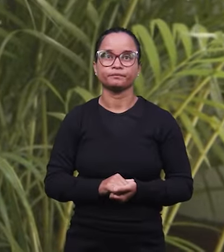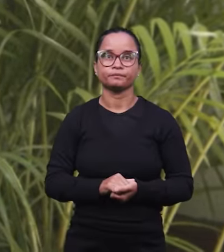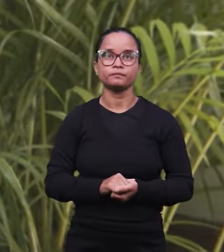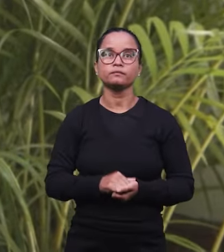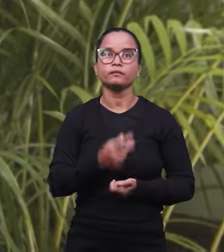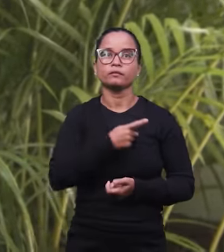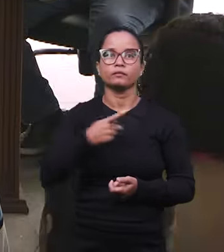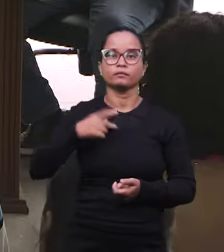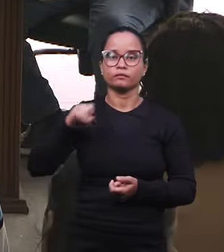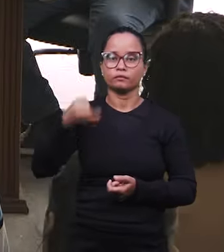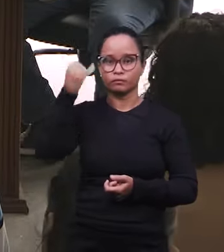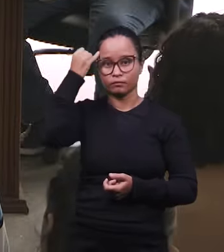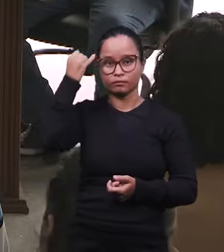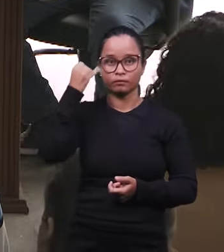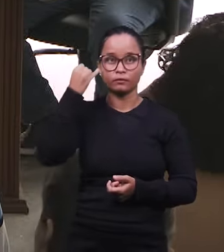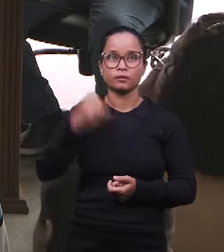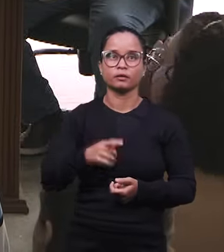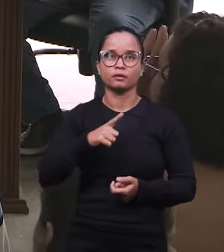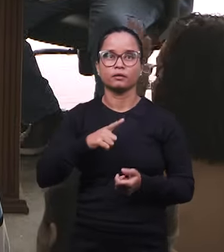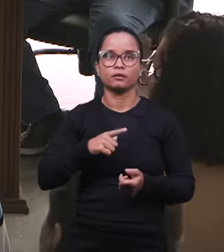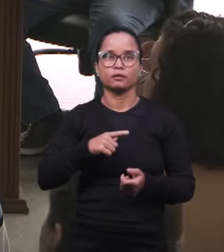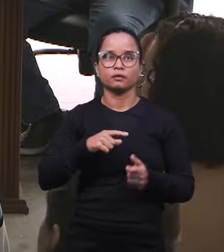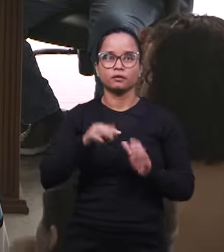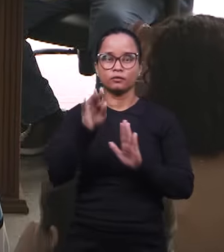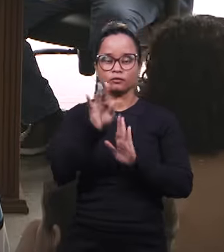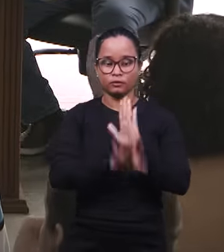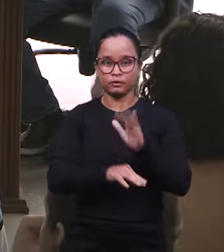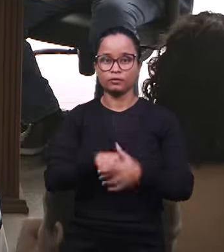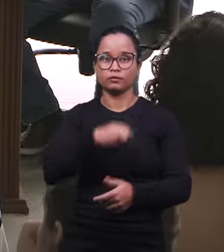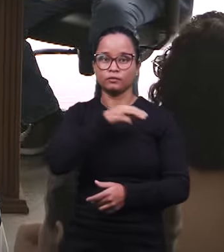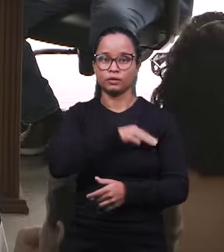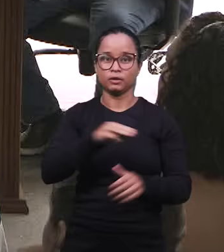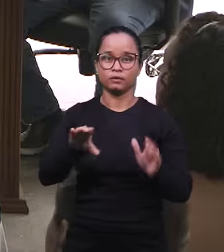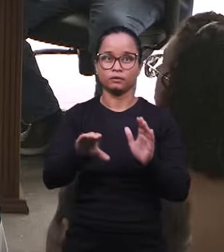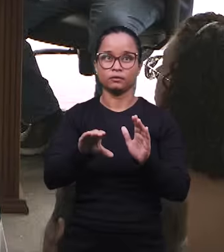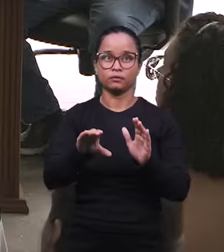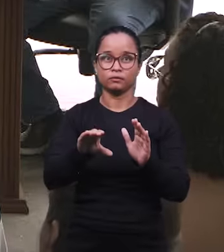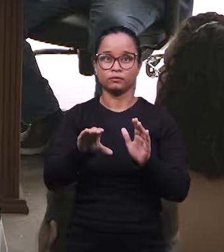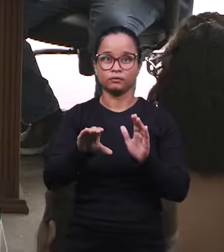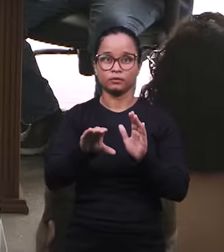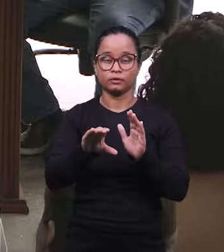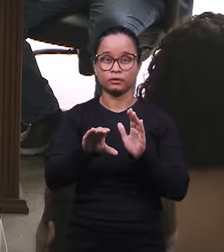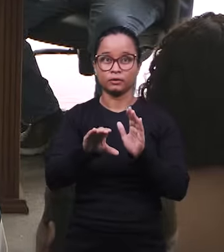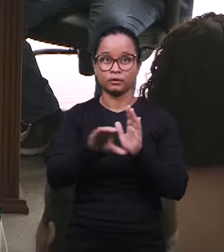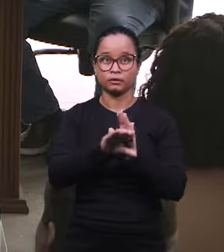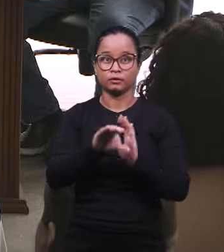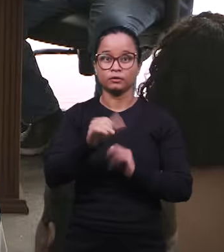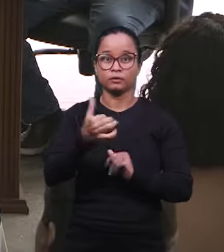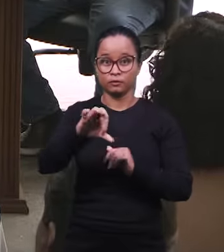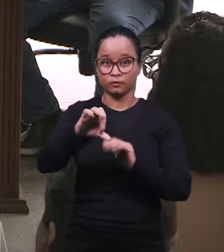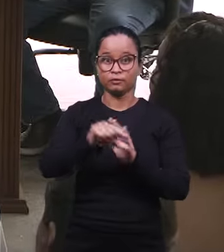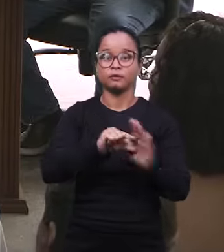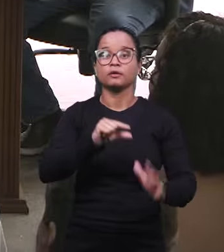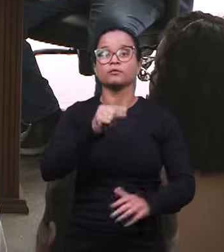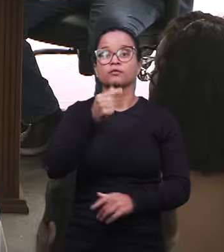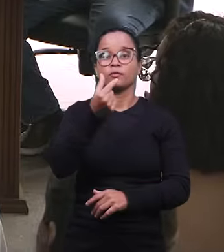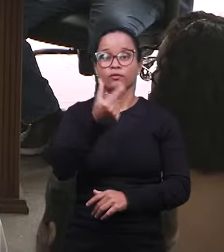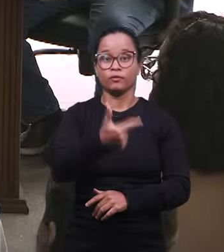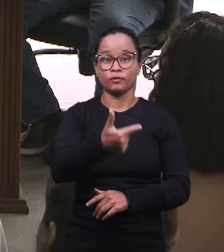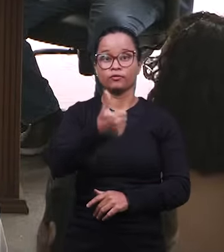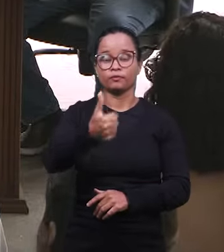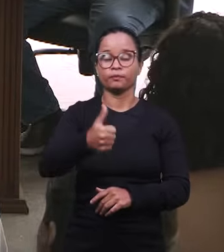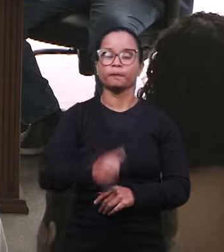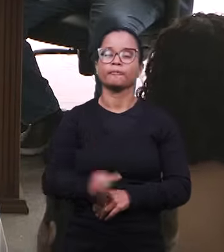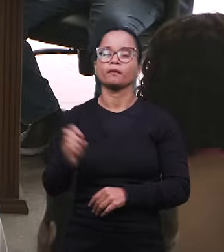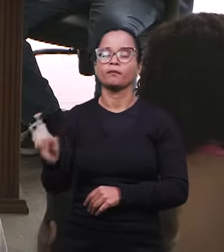Pastor Josias. Nós vamos ler um texto que está no Evangelho de Mateus 19, verso 21, que nós estamos falando sobre